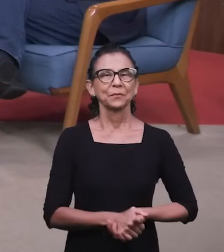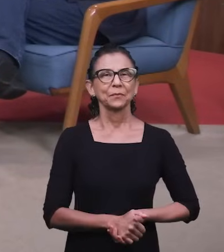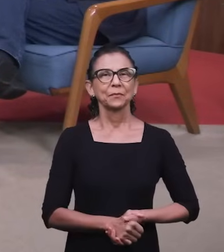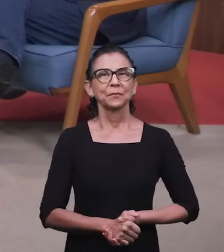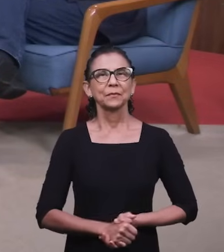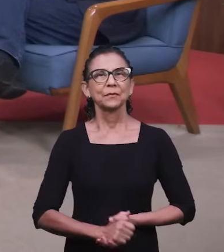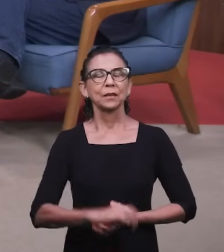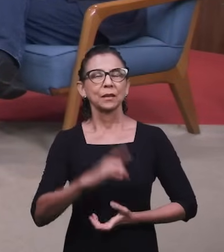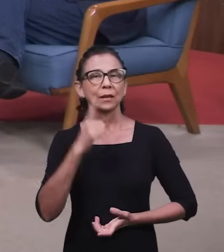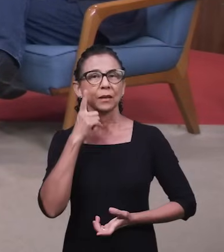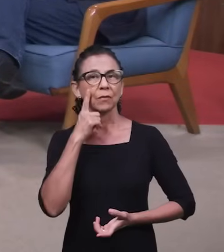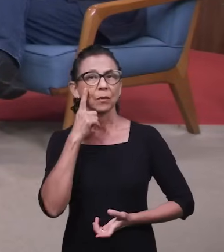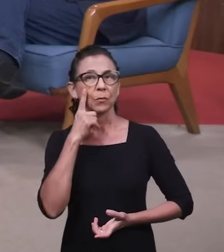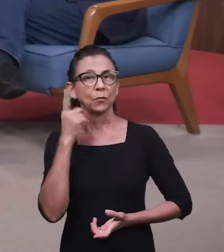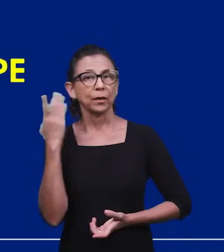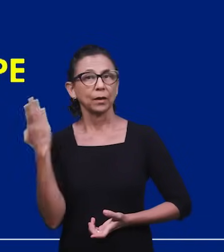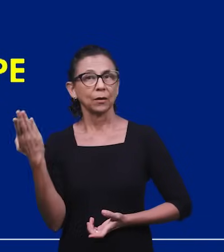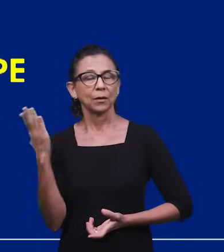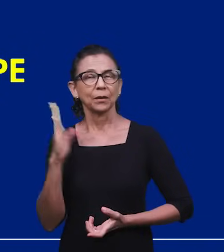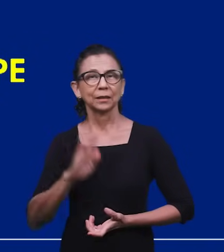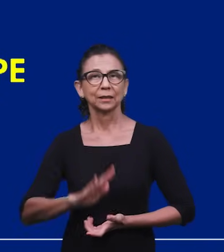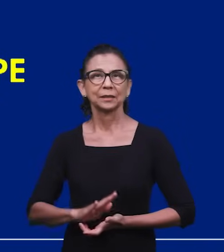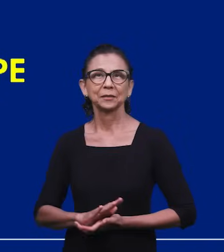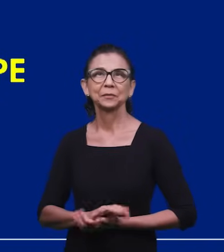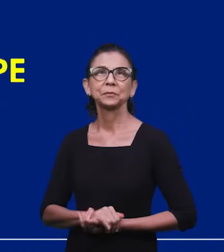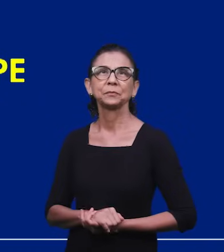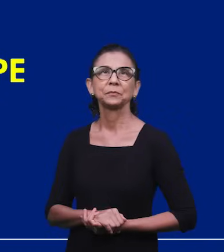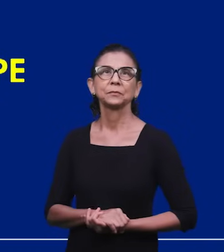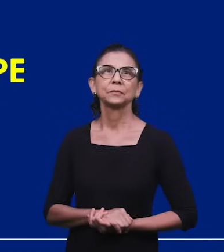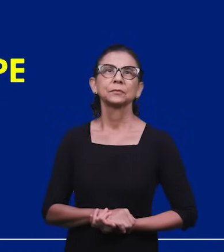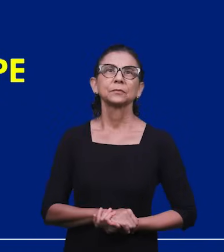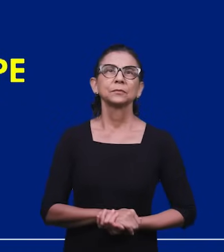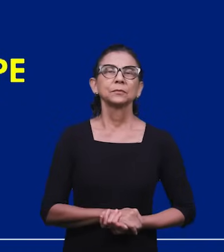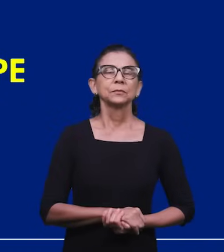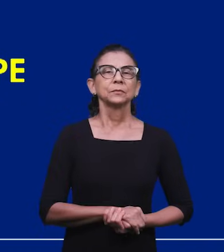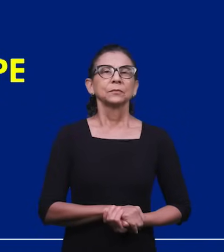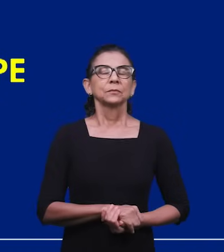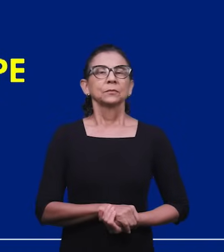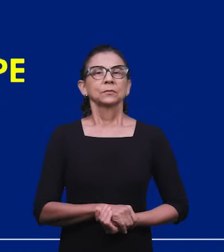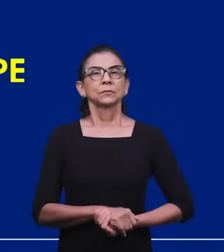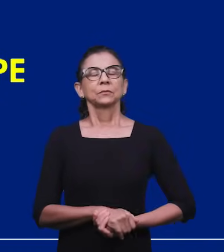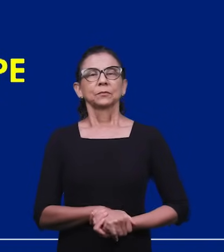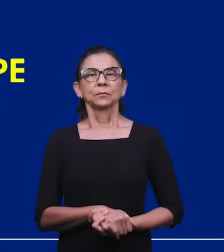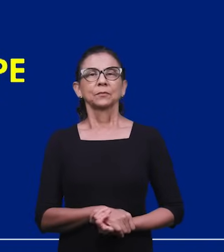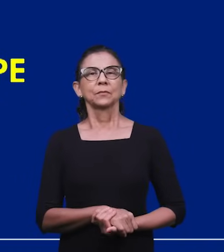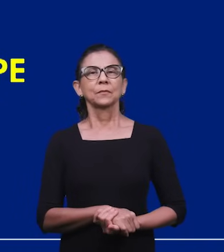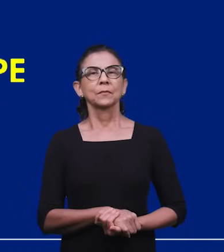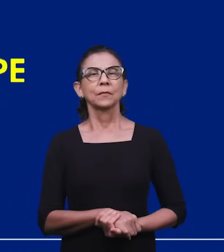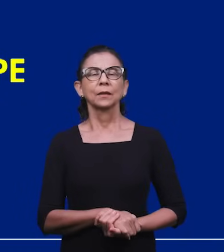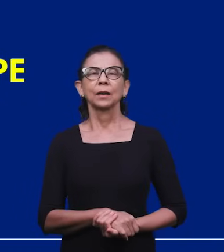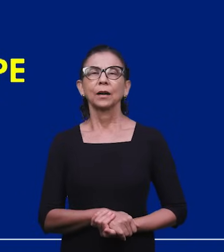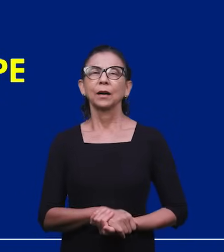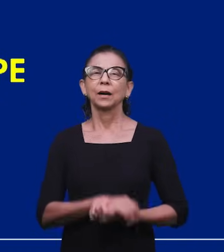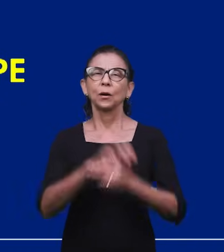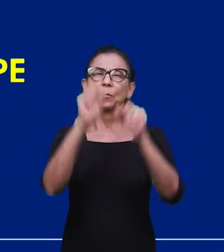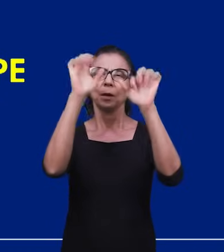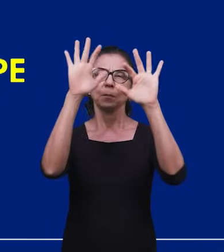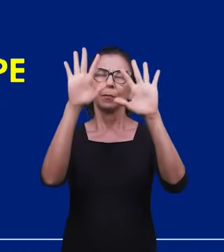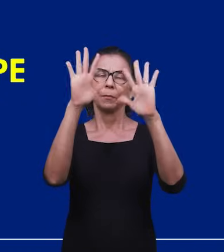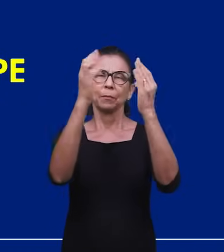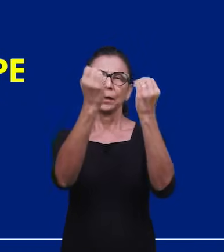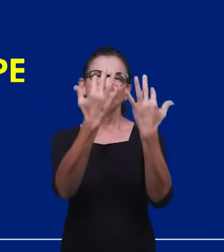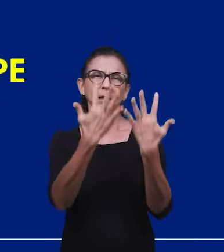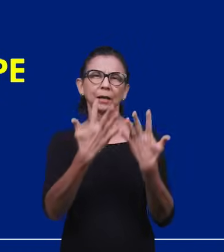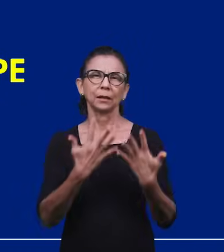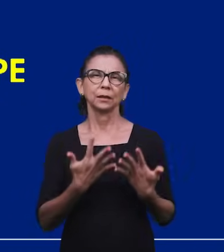foi Alexandre Ferreira, que é da cidade de Custódia, estado de Pernambuco, e disse o seguinte: o programa tem sido uma bênção, enche os